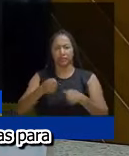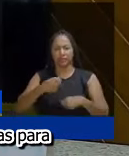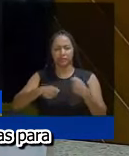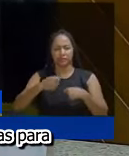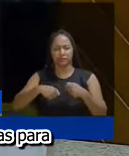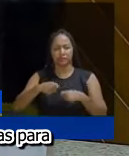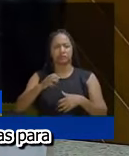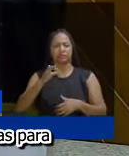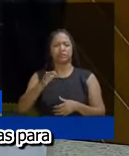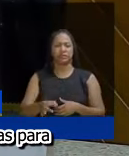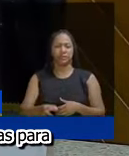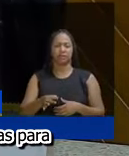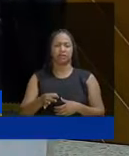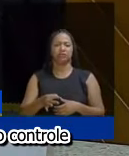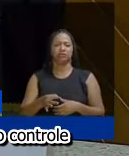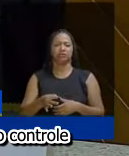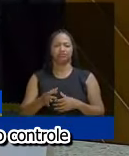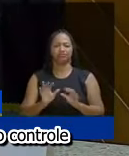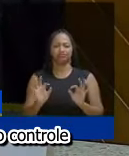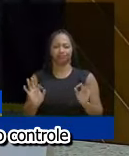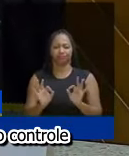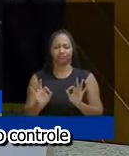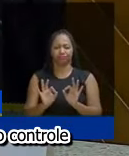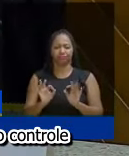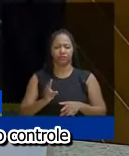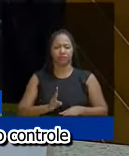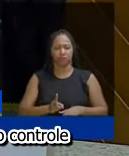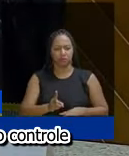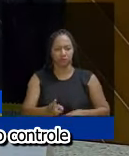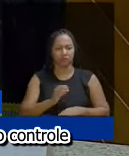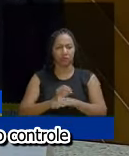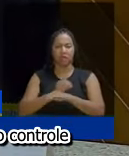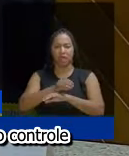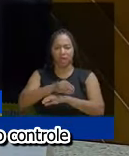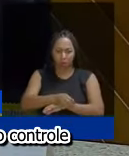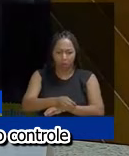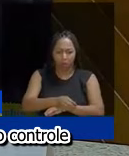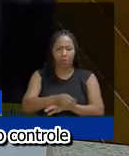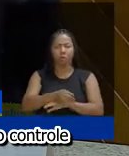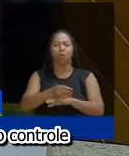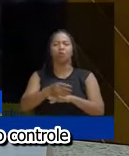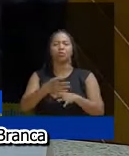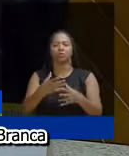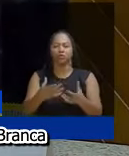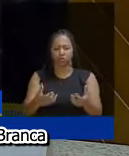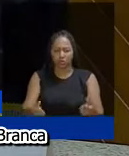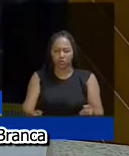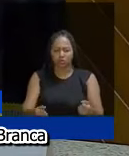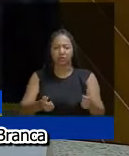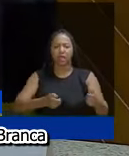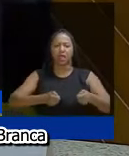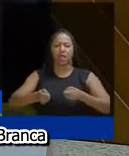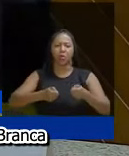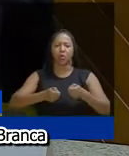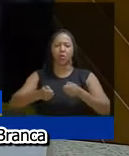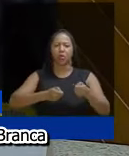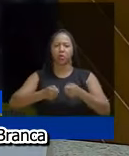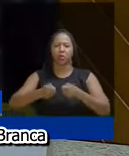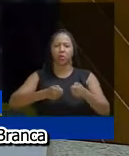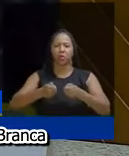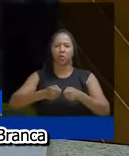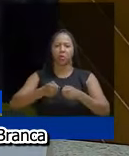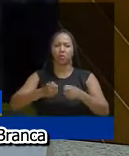administrativas devidas para propiciar a continuidade das obras de drenagem para o controle da malária em atendimento